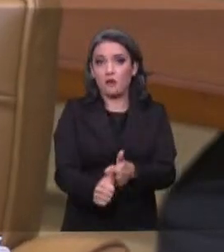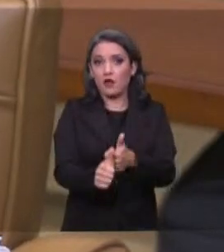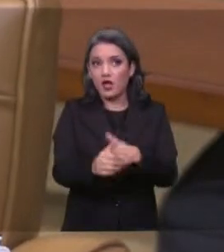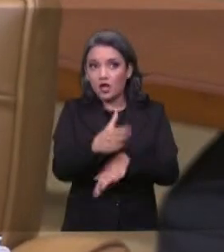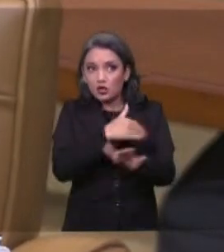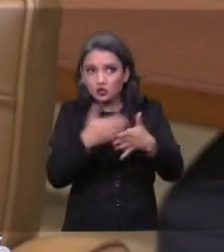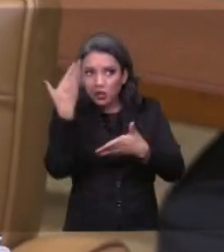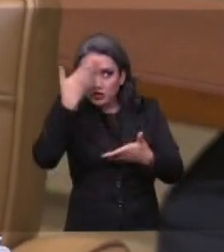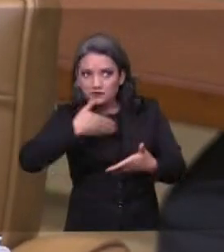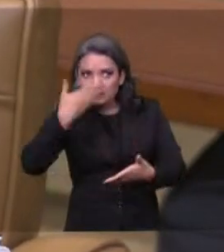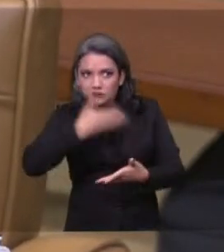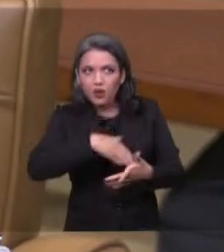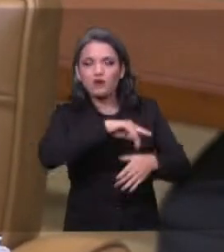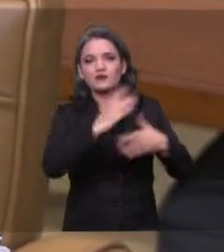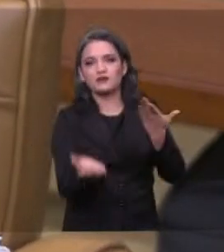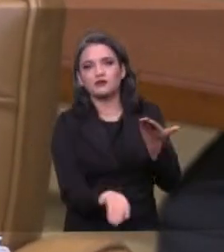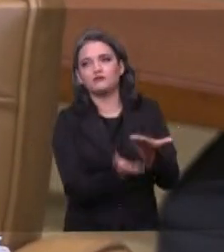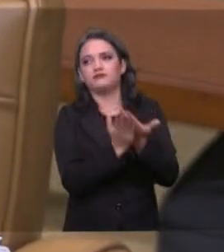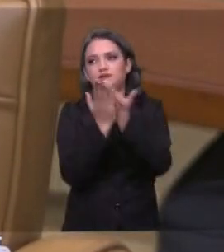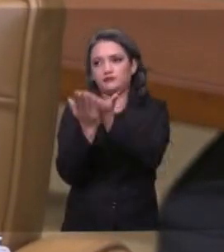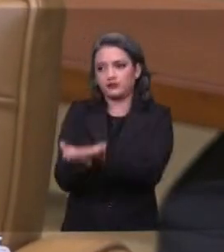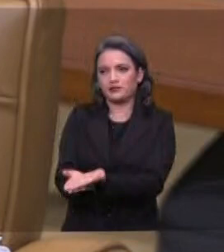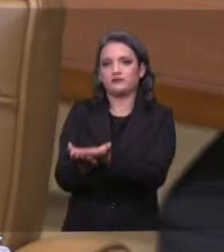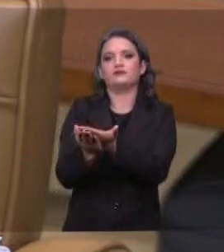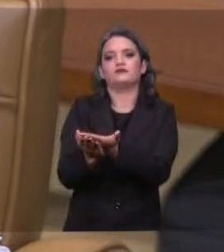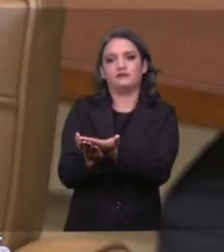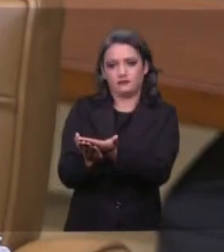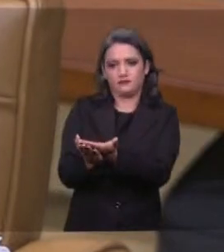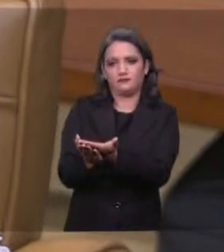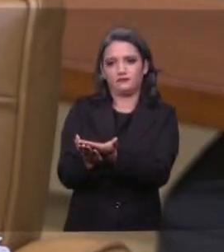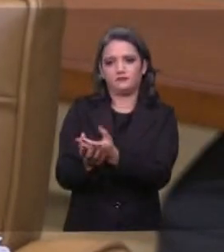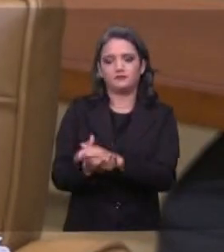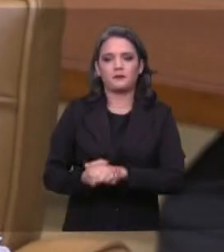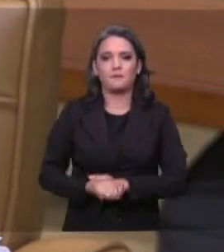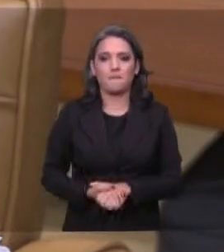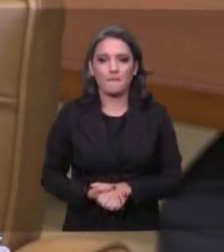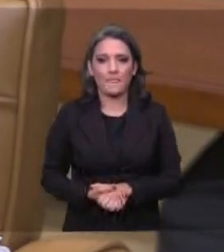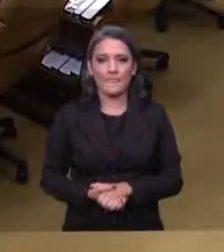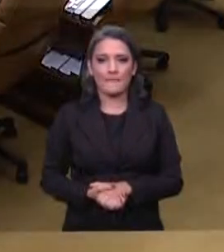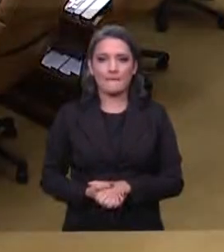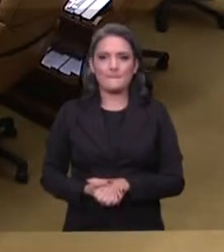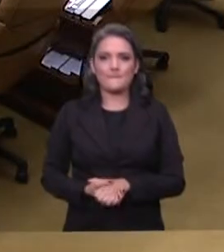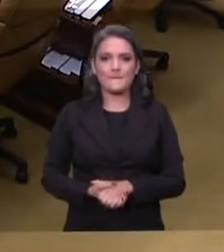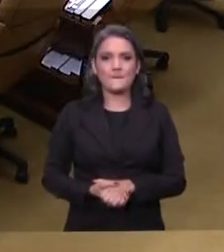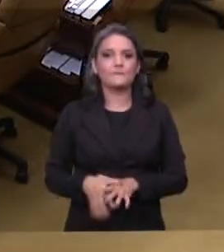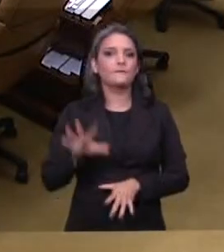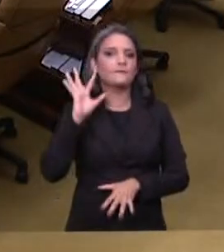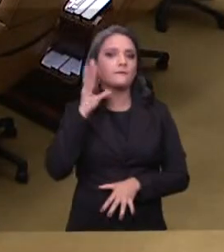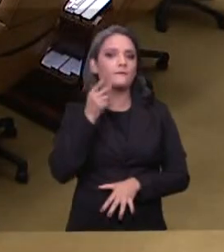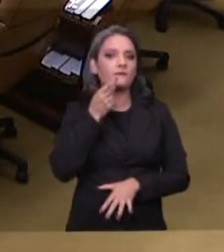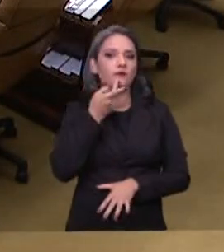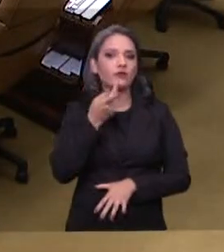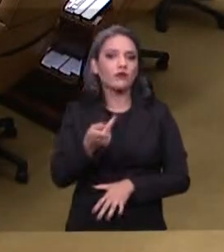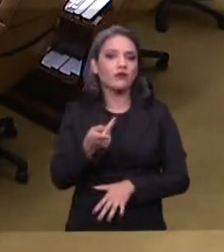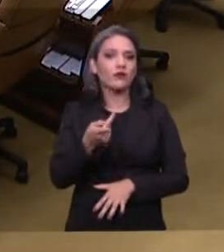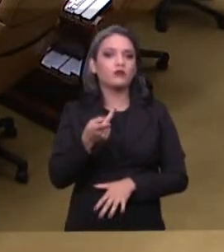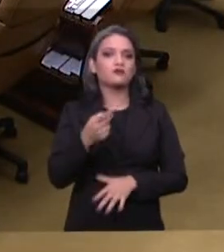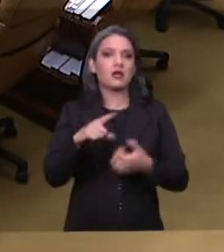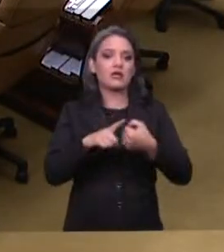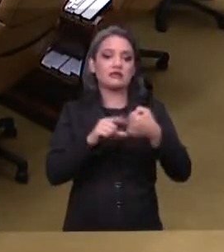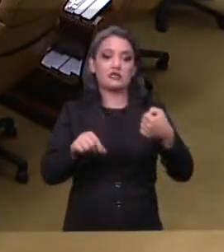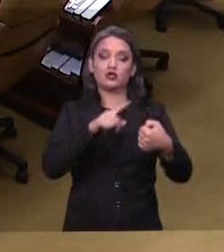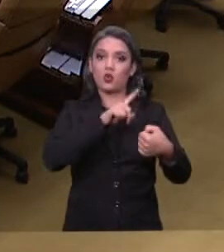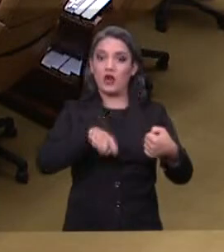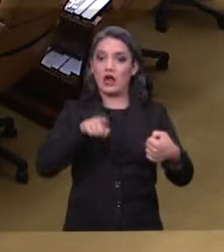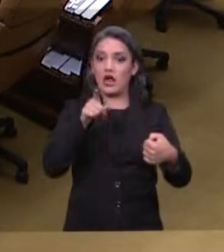provas produzidas, de todos os autos do inquérito ou do PIC. Declararia a nulidade do dispositivo